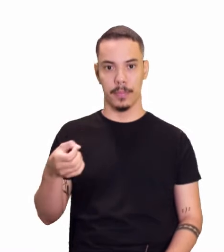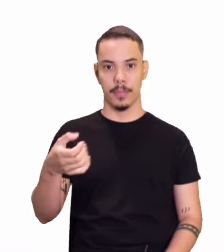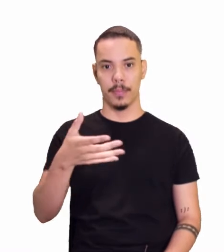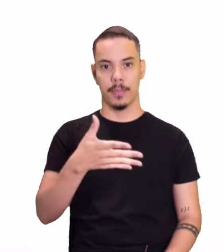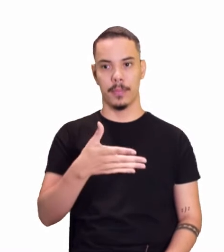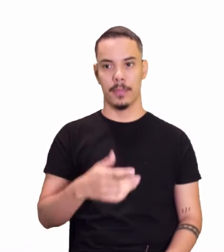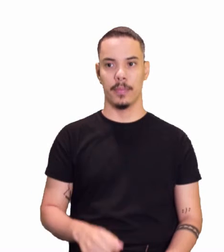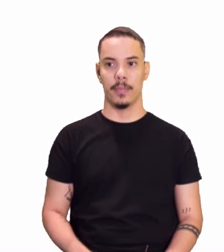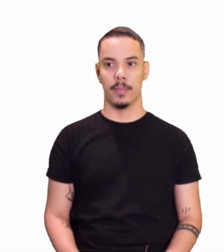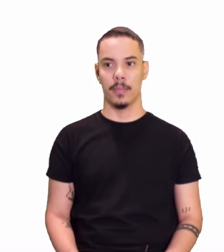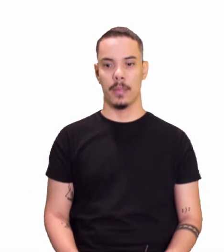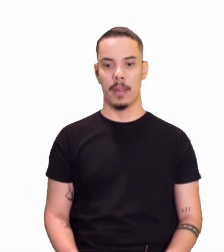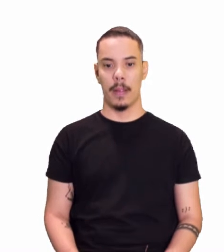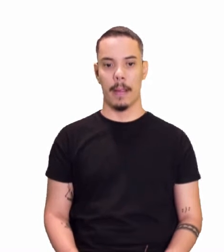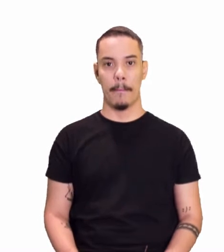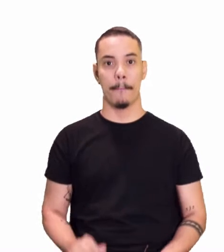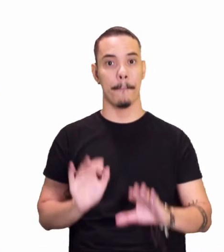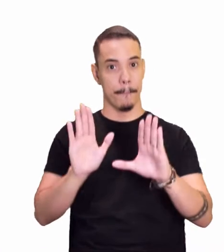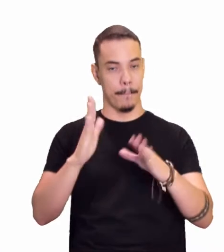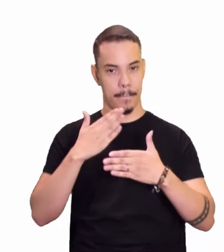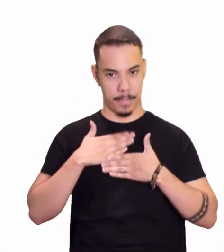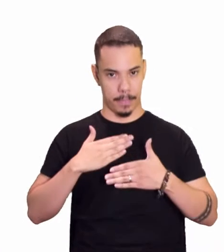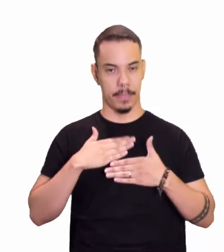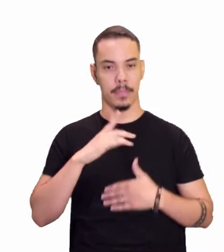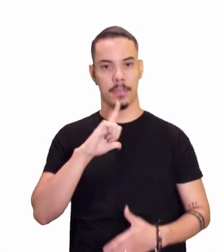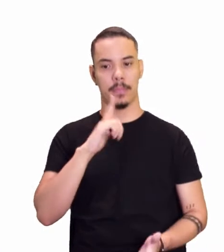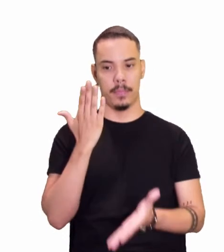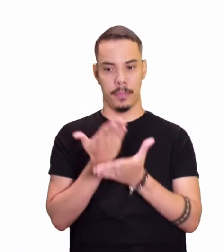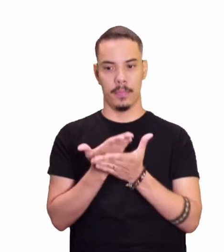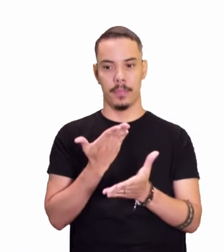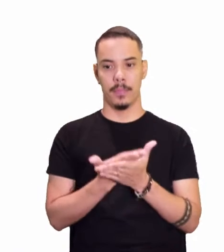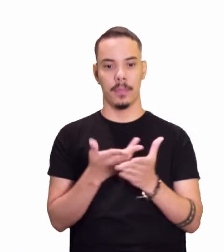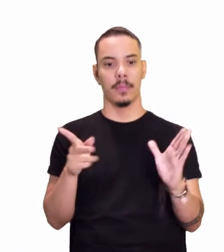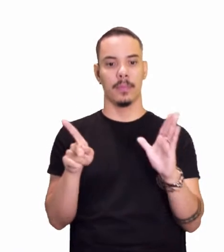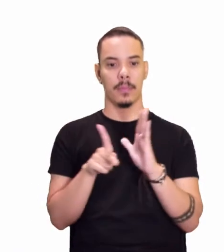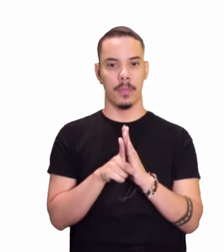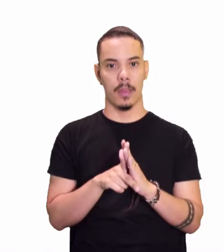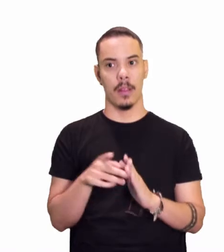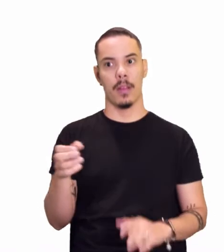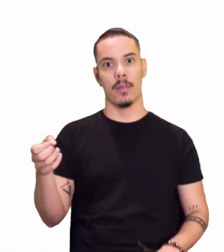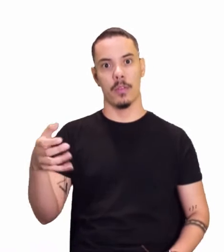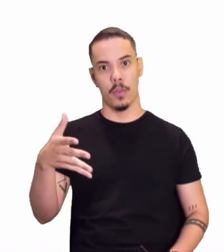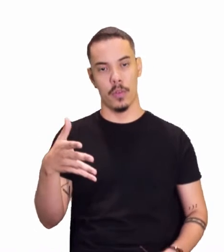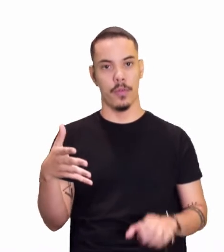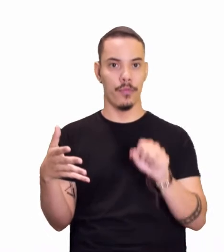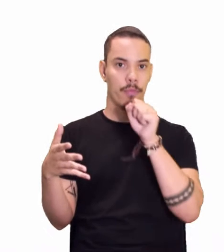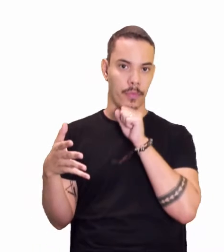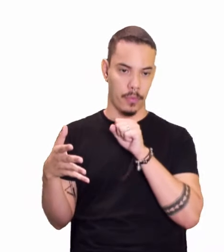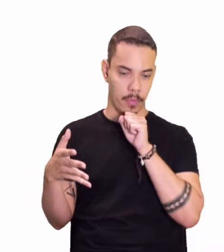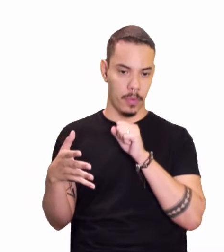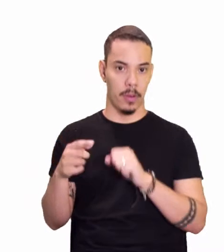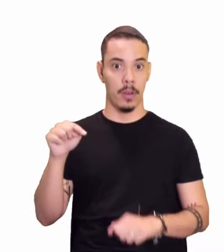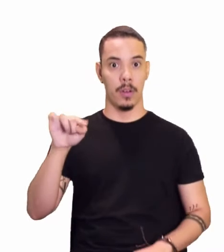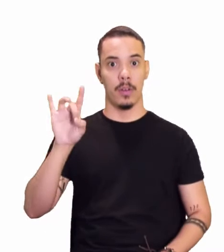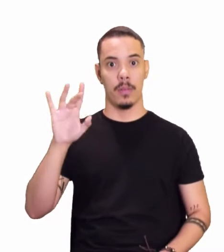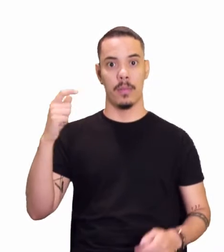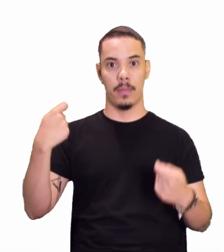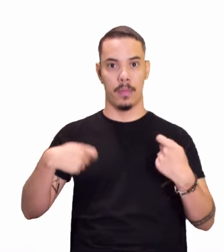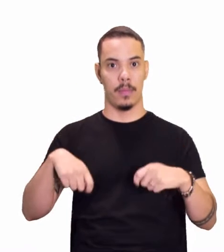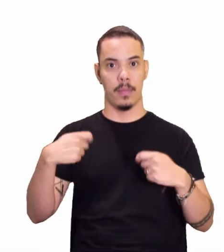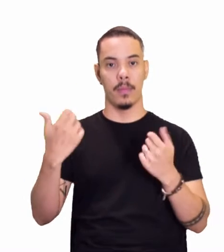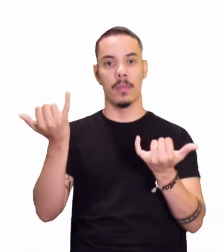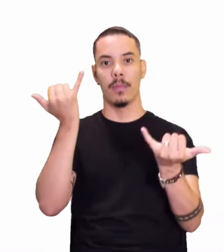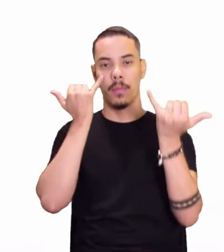produzir, certo? Mas calma, nós vamos ter uma aula, nós vamos colocar a medida velha, a medida nova. Aqui você só precisa receber